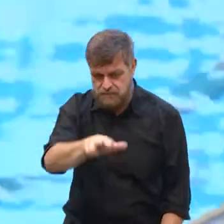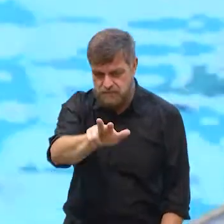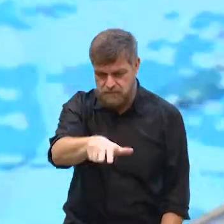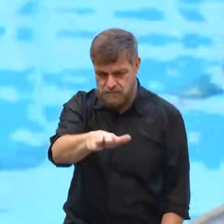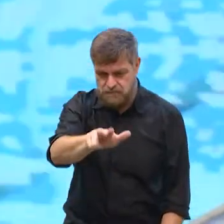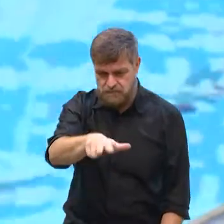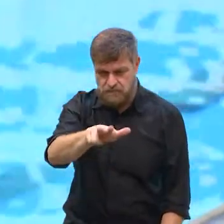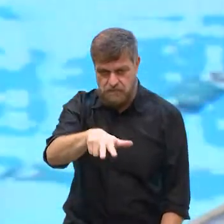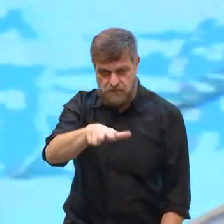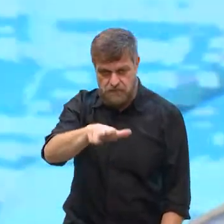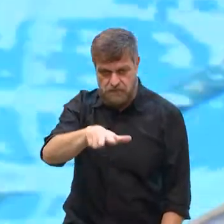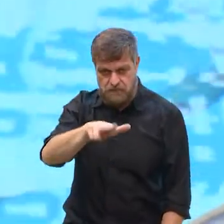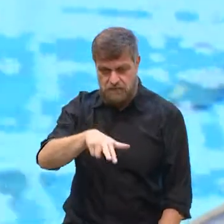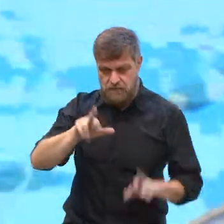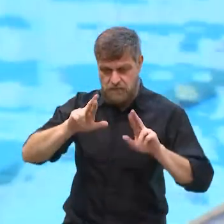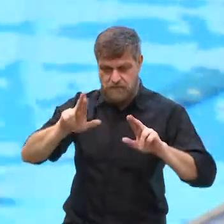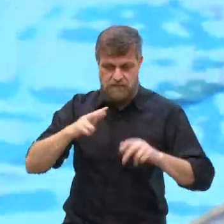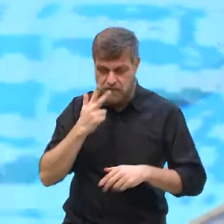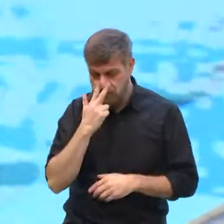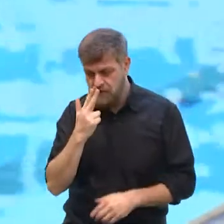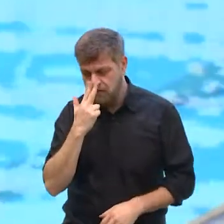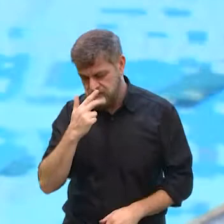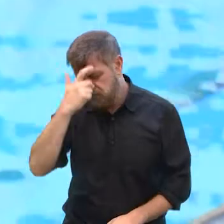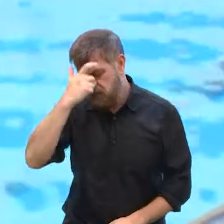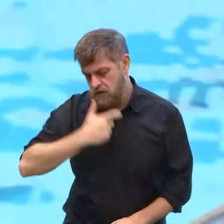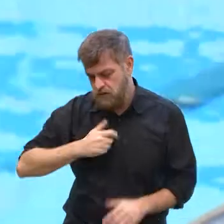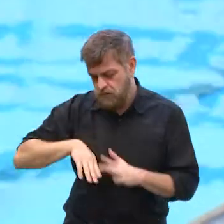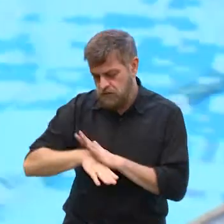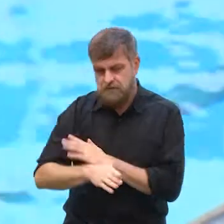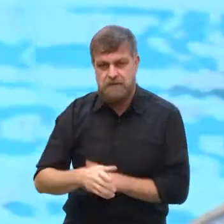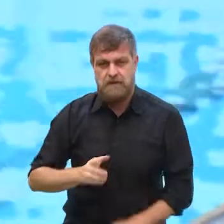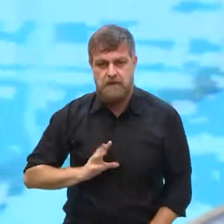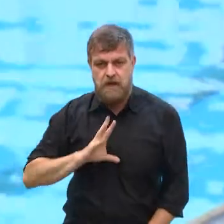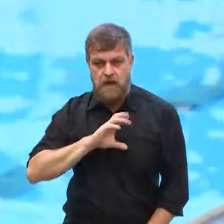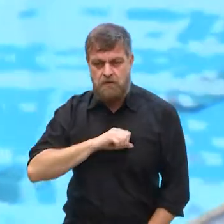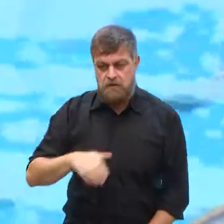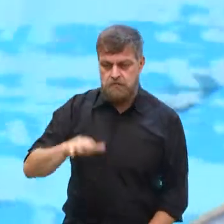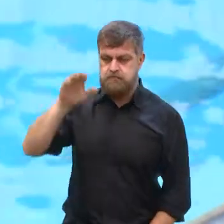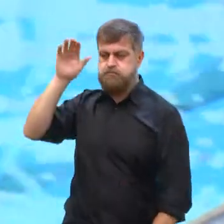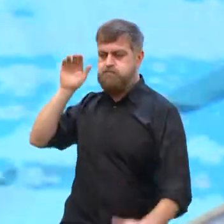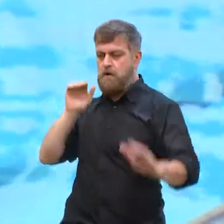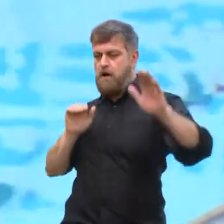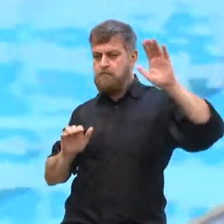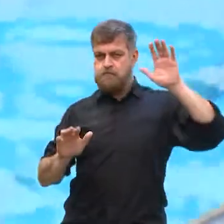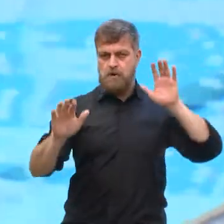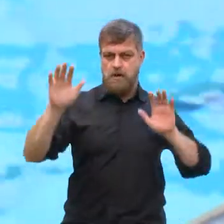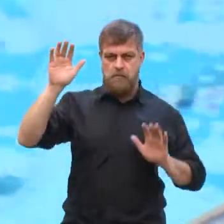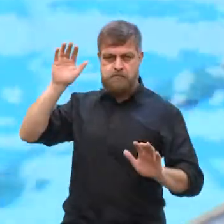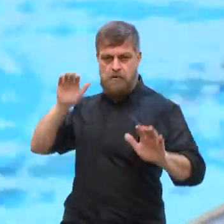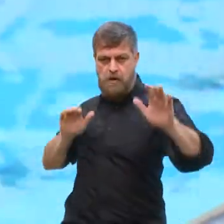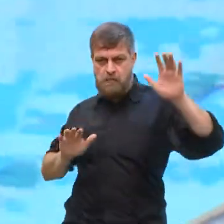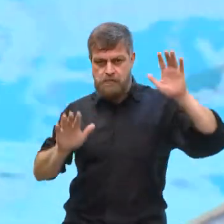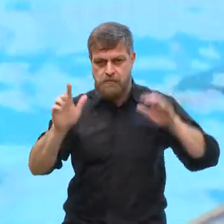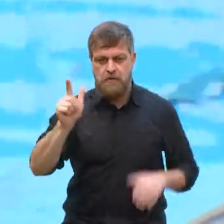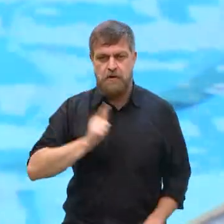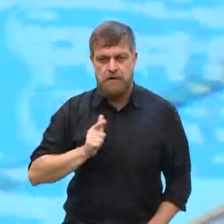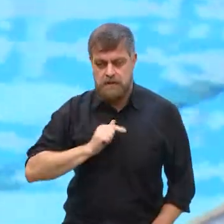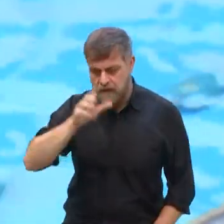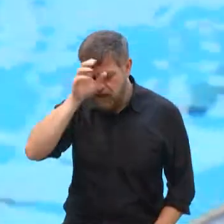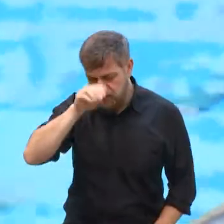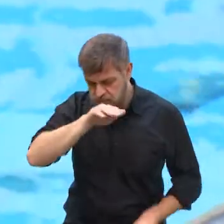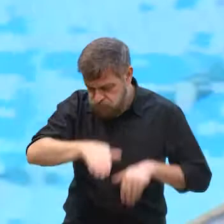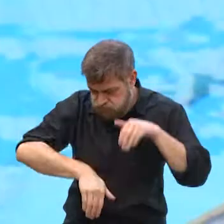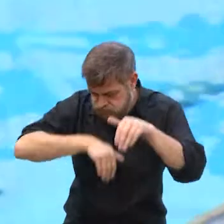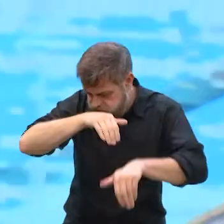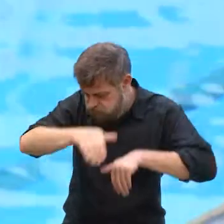posição diferente, né? Mas acaba sendo muito parecido para mim. Eu sempre gostei muito do costas e tenho aprendido a gostar bastante do crawl, que eu